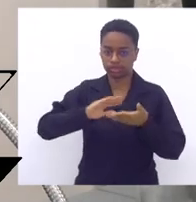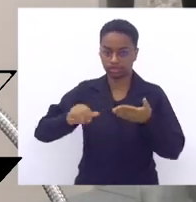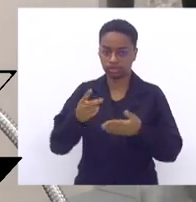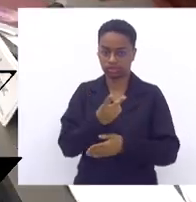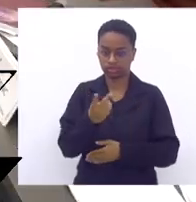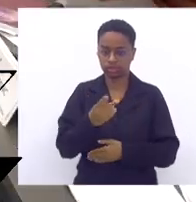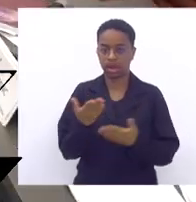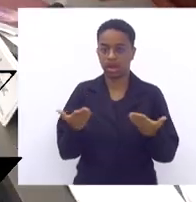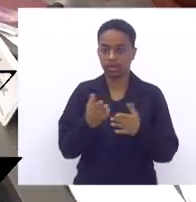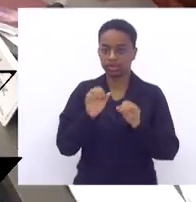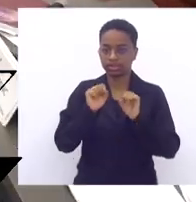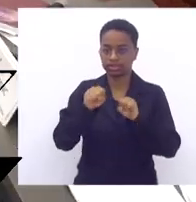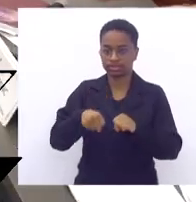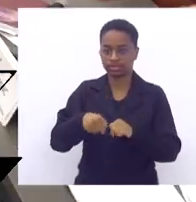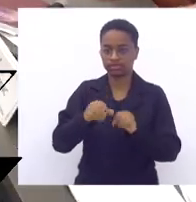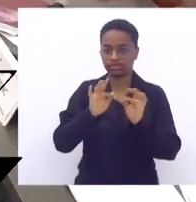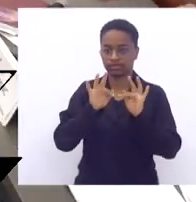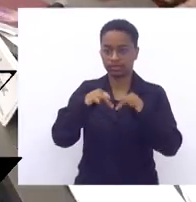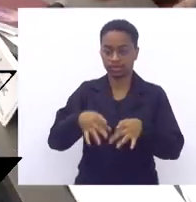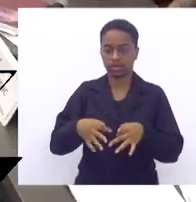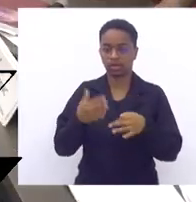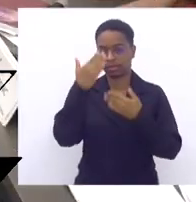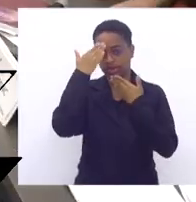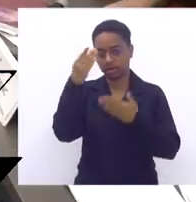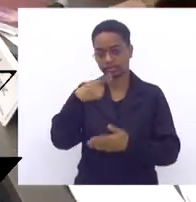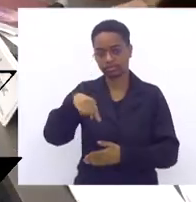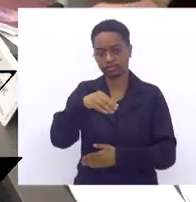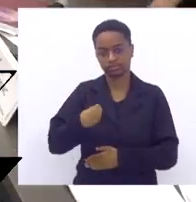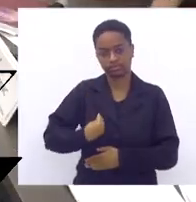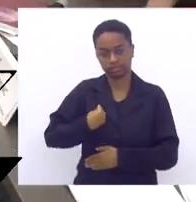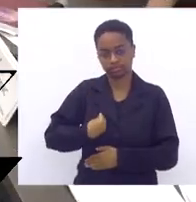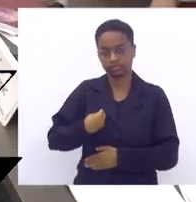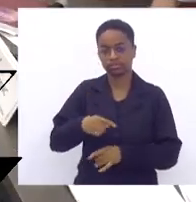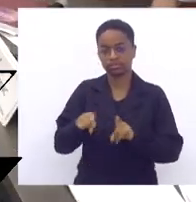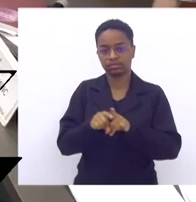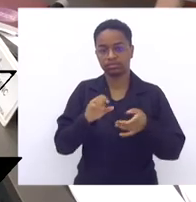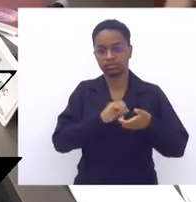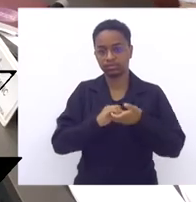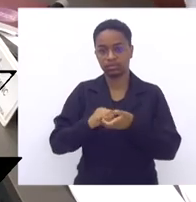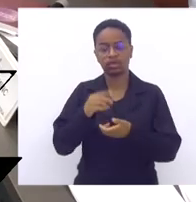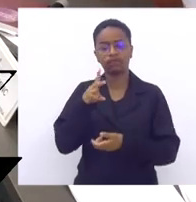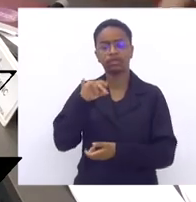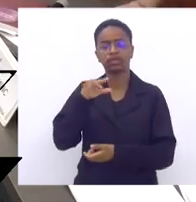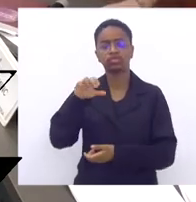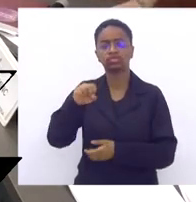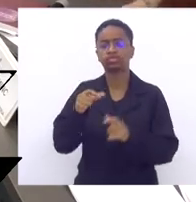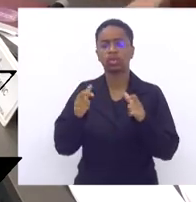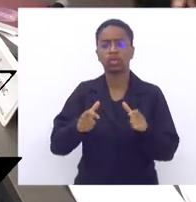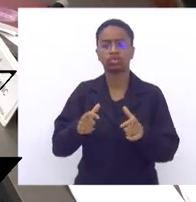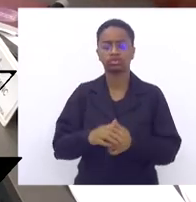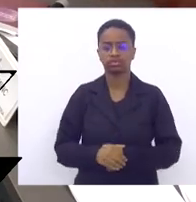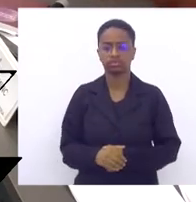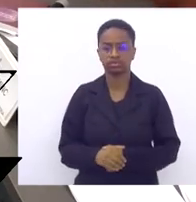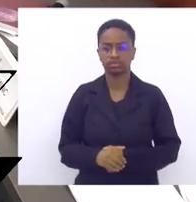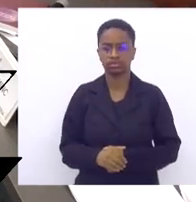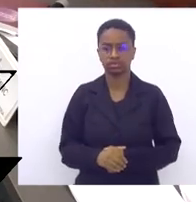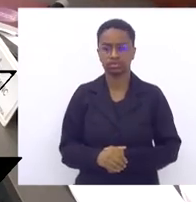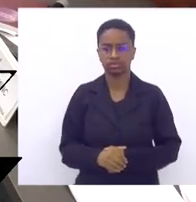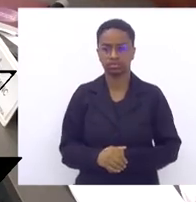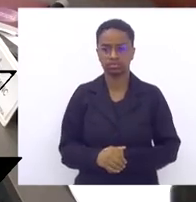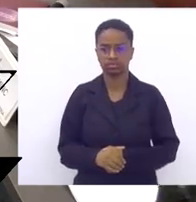Obrigado. Então, agora sim, encerrada a sessão, agradeço a presença de todos. Saúdo aqui, cadê o Vinícius, que tem feito... Agradeço a cortesia,